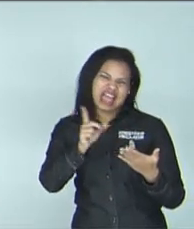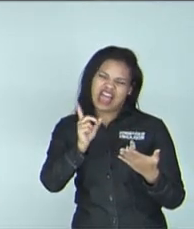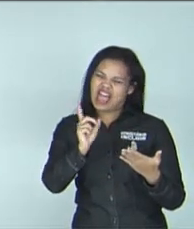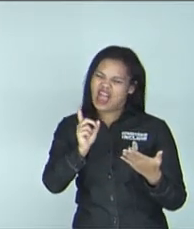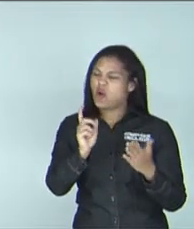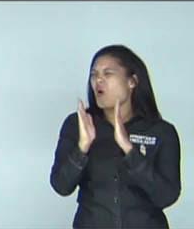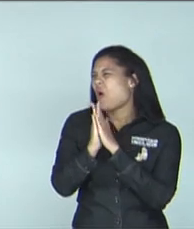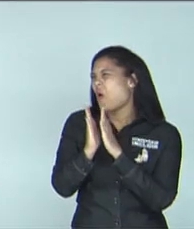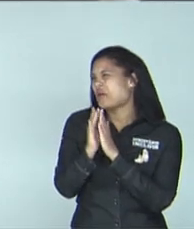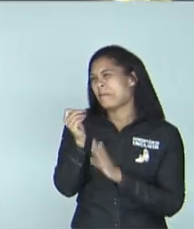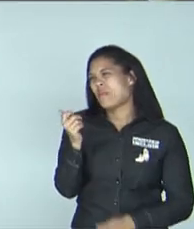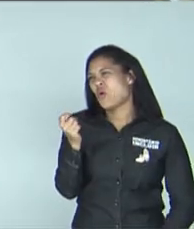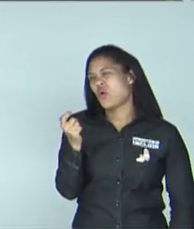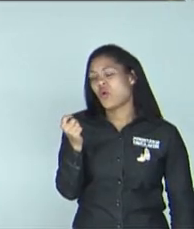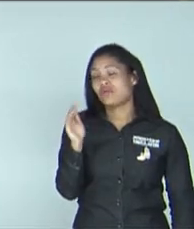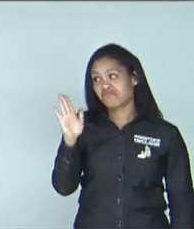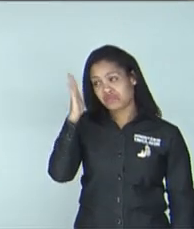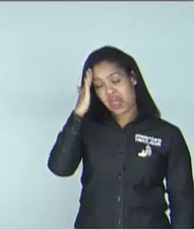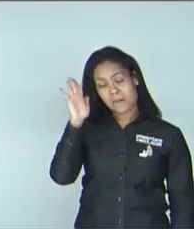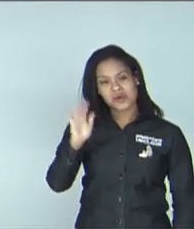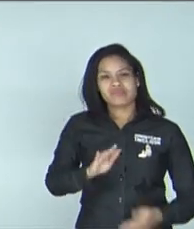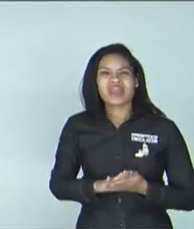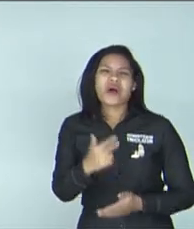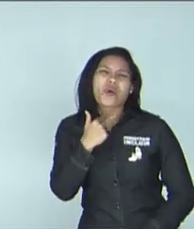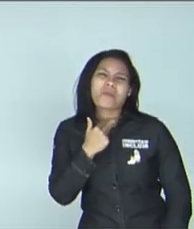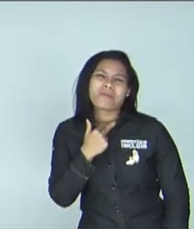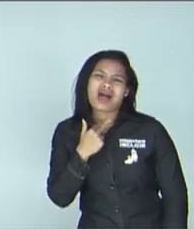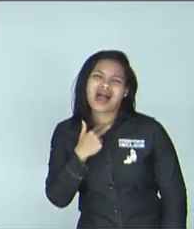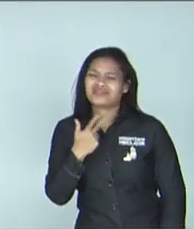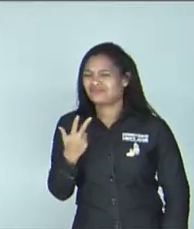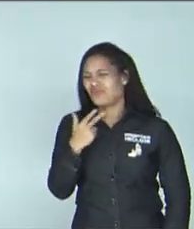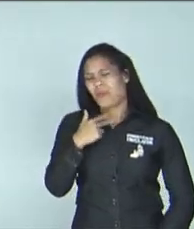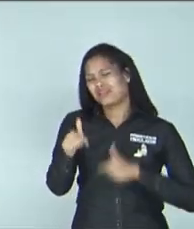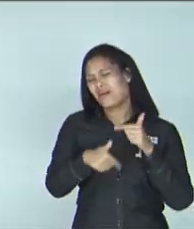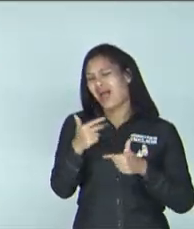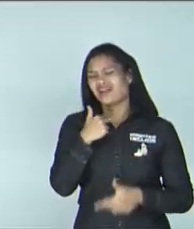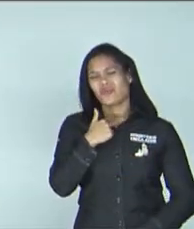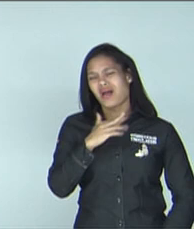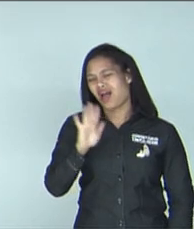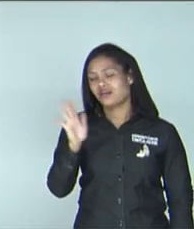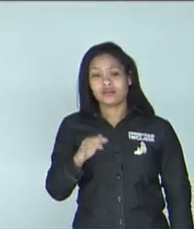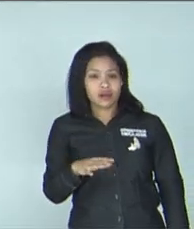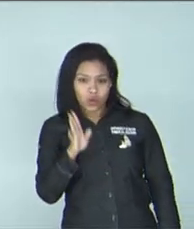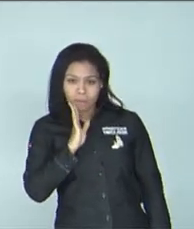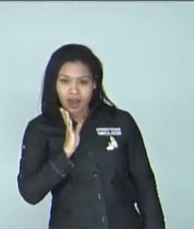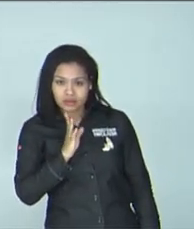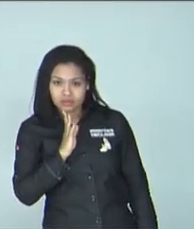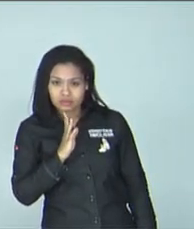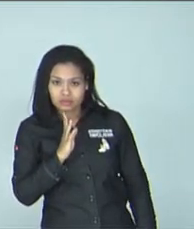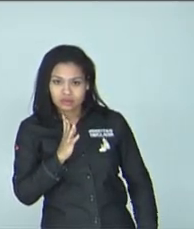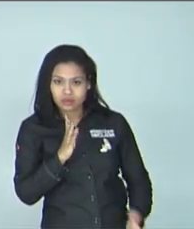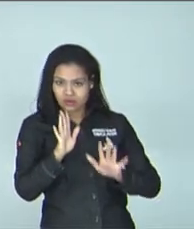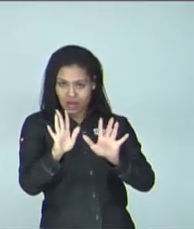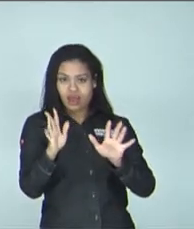nem moro muito não sabe por quê porque eu sou muito ocupado é ocupado legal aí agora você fica